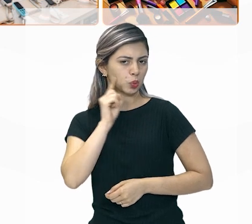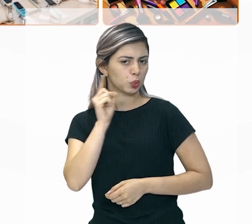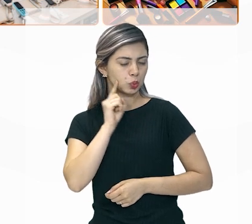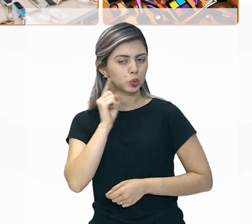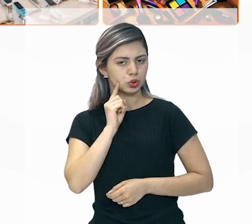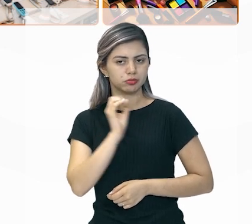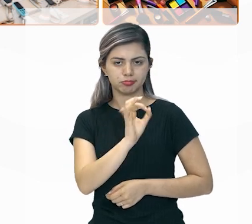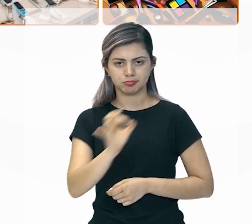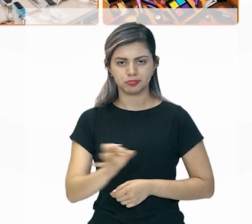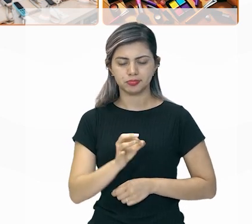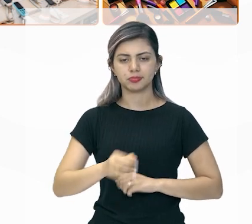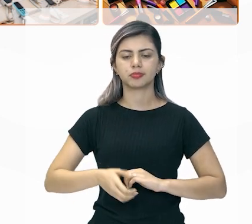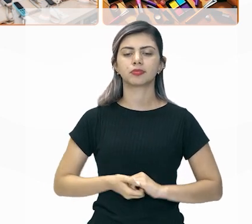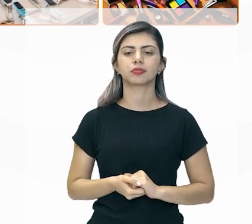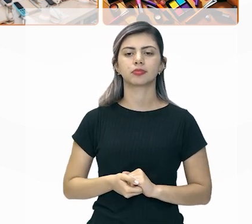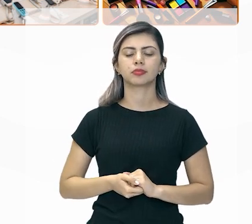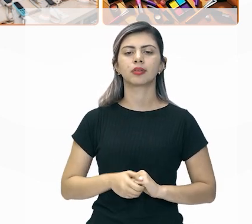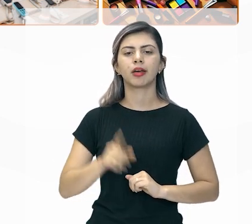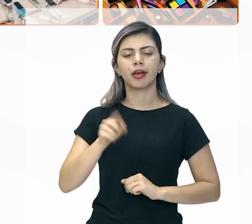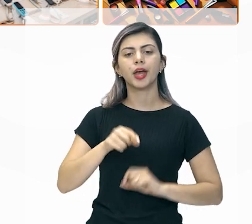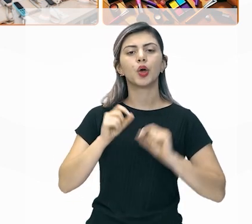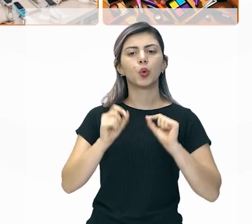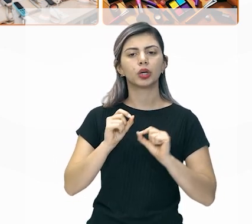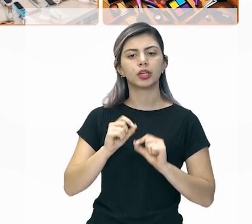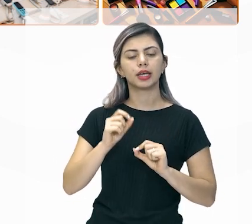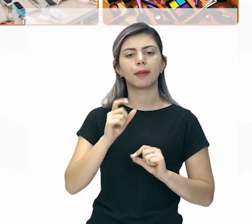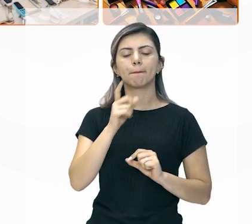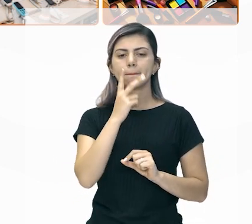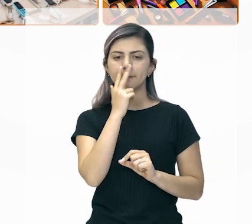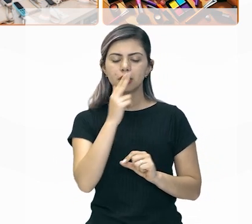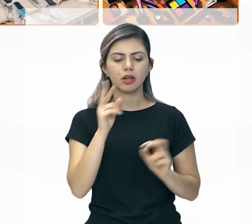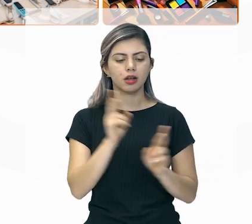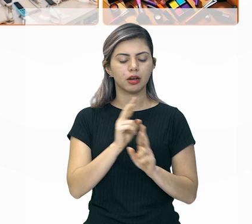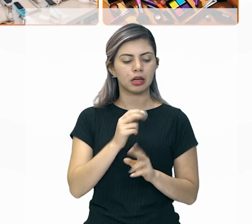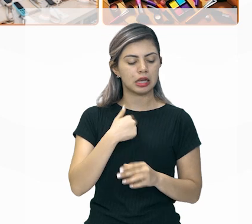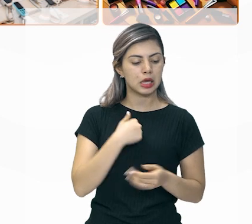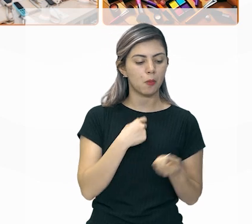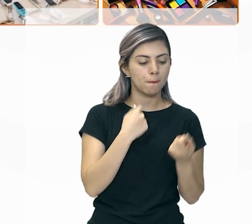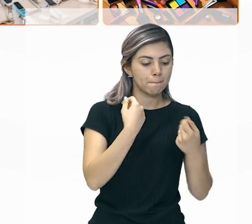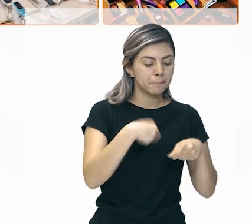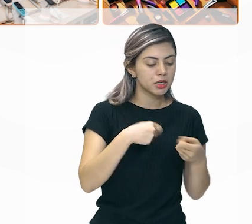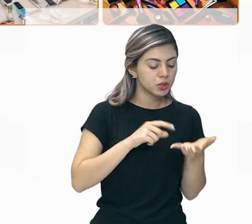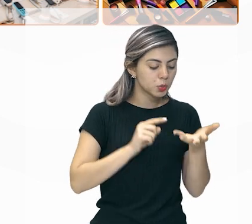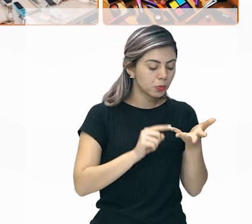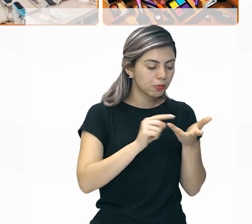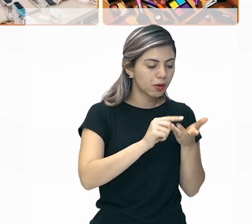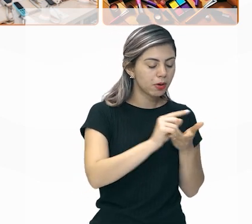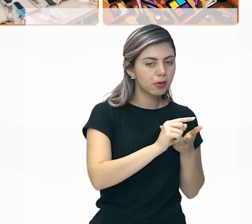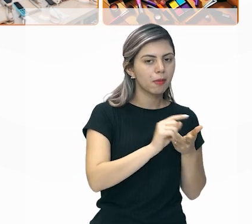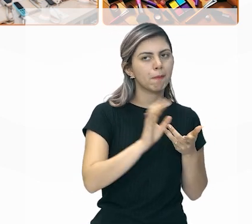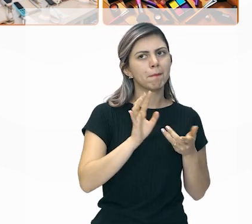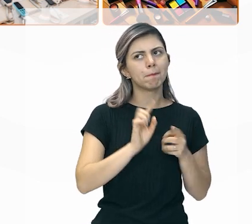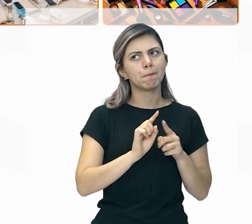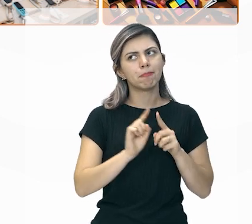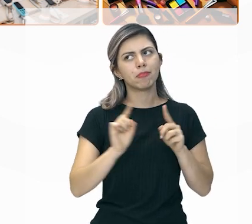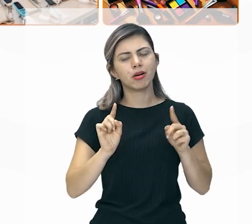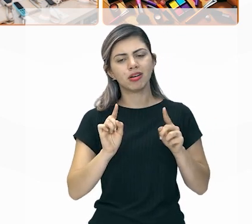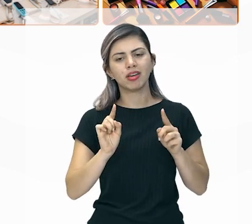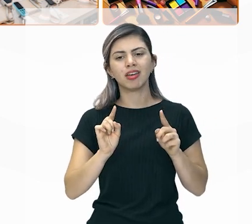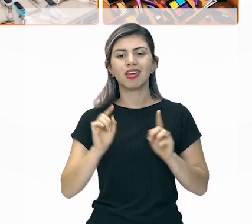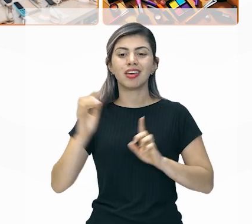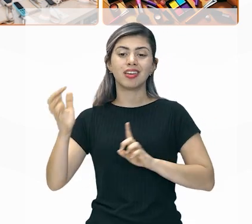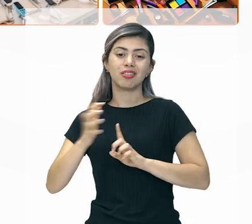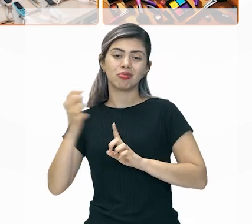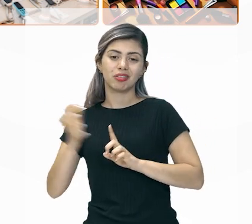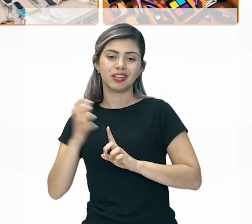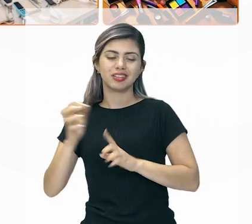ali uma parte ali que está relacionado com a necessidade, né? Mas também isso acaba sendo influenciado por